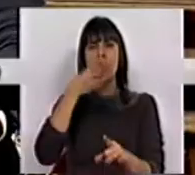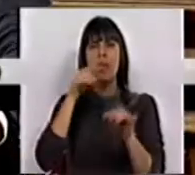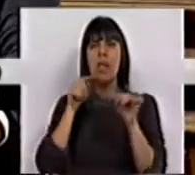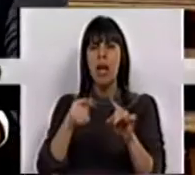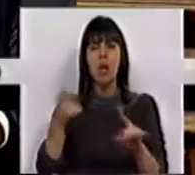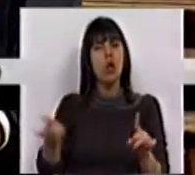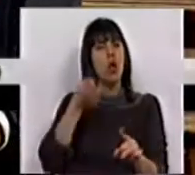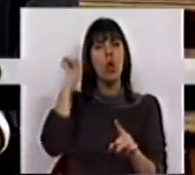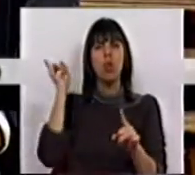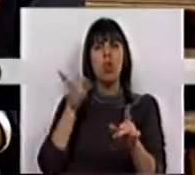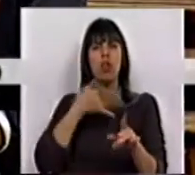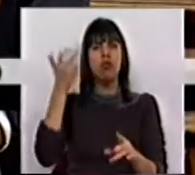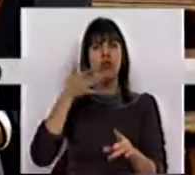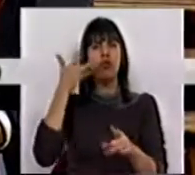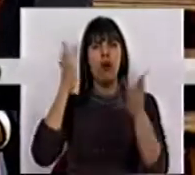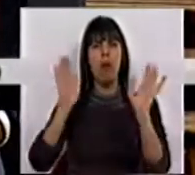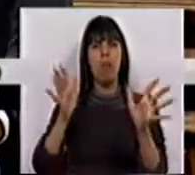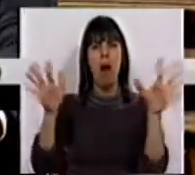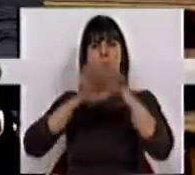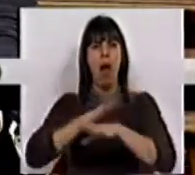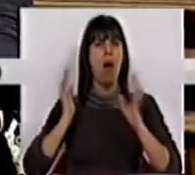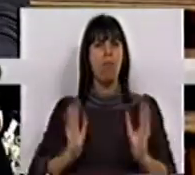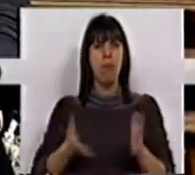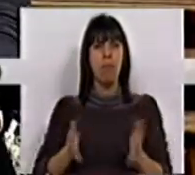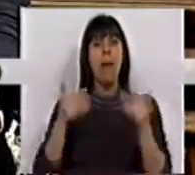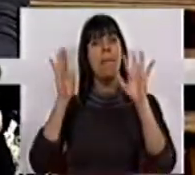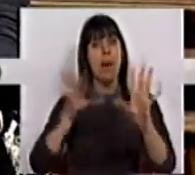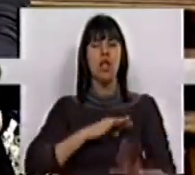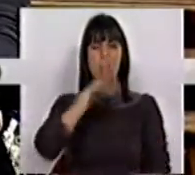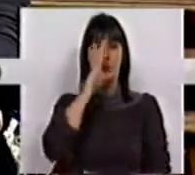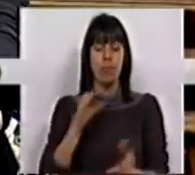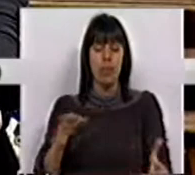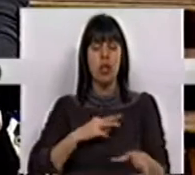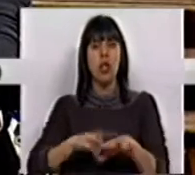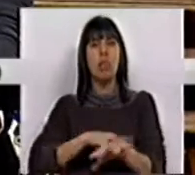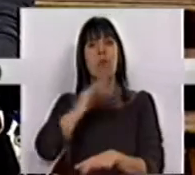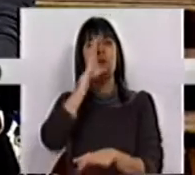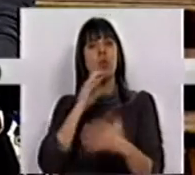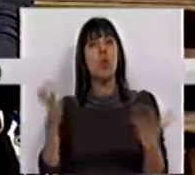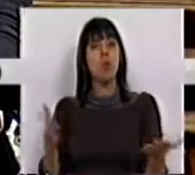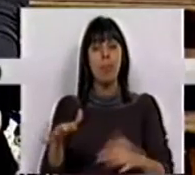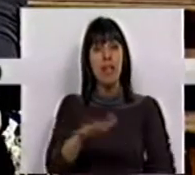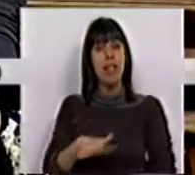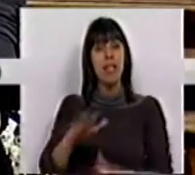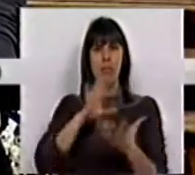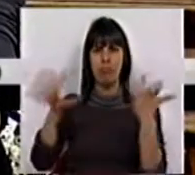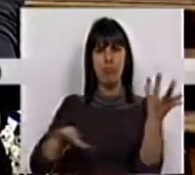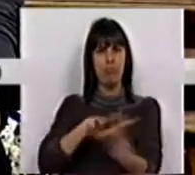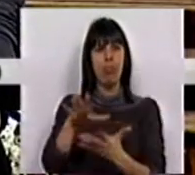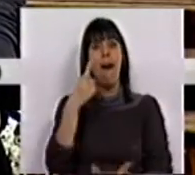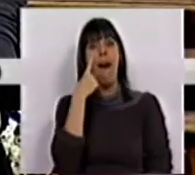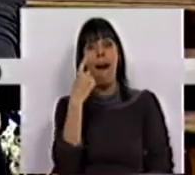explicasse isso e não viesse com demagogias e mistificações. Mas, Sr. Ministro, senhores membros do Governo, a situação